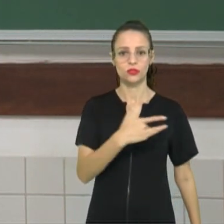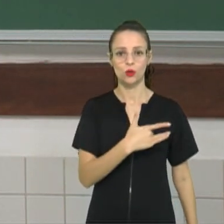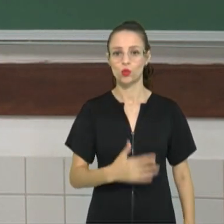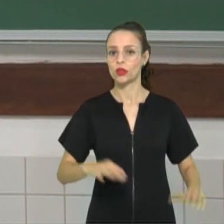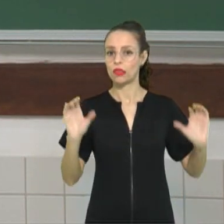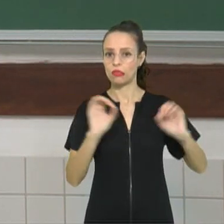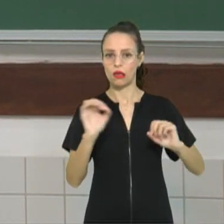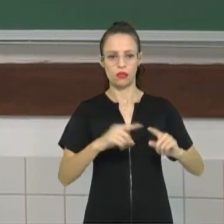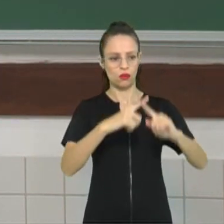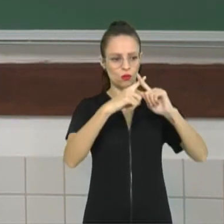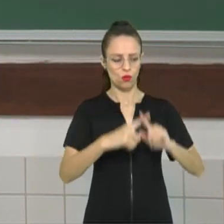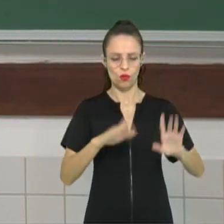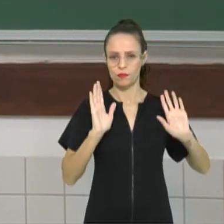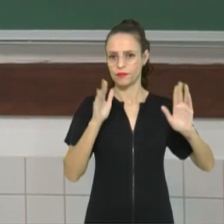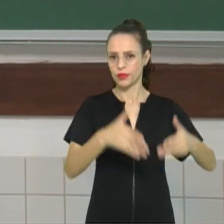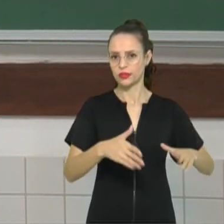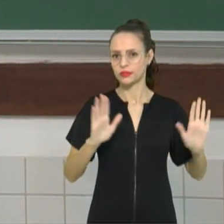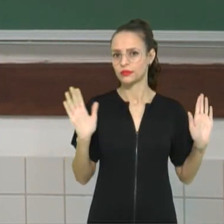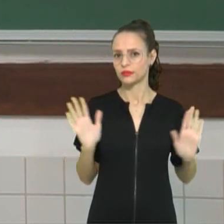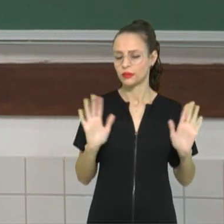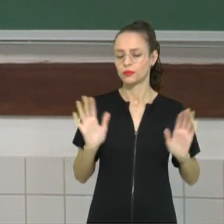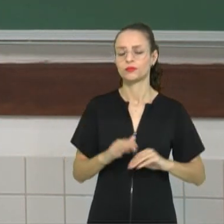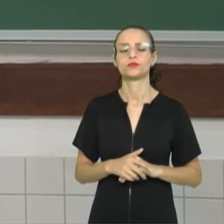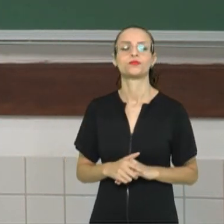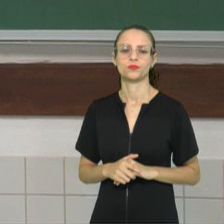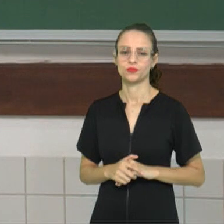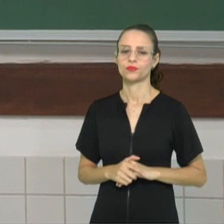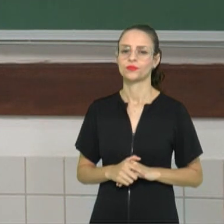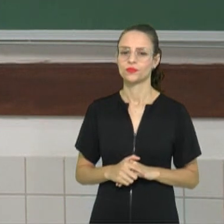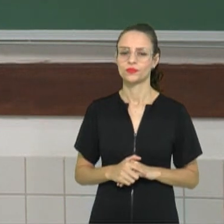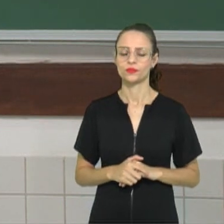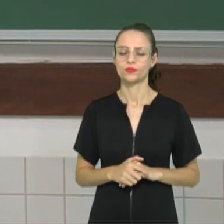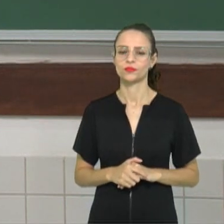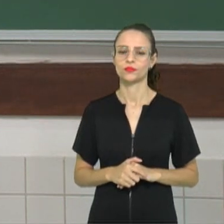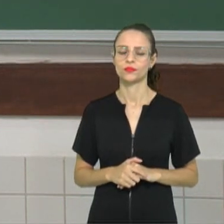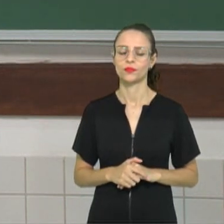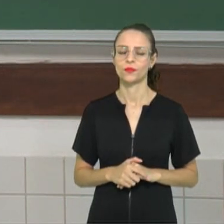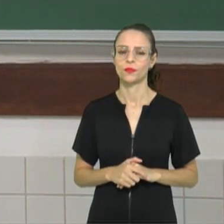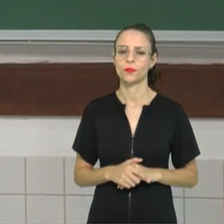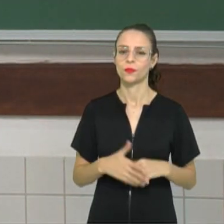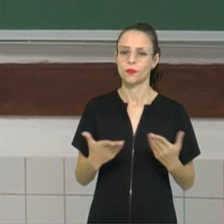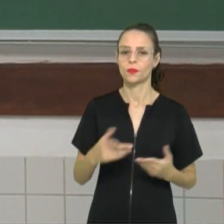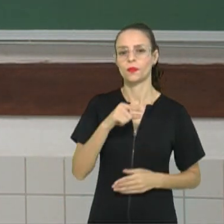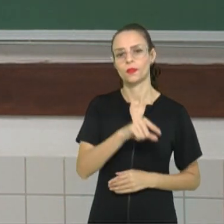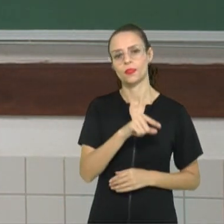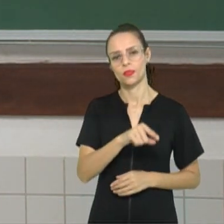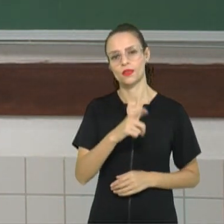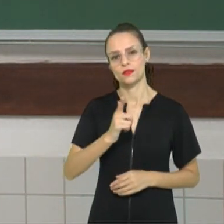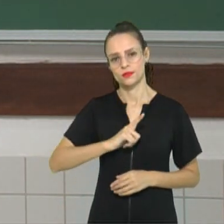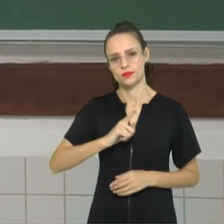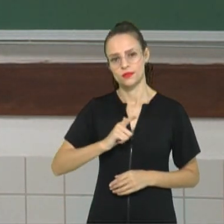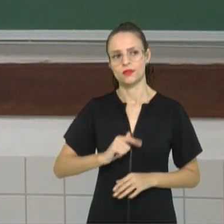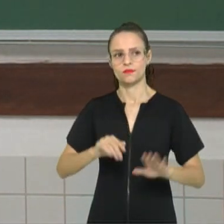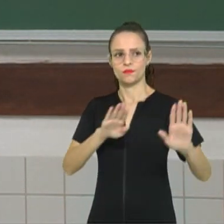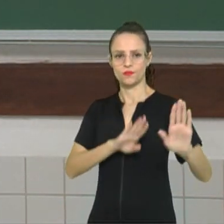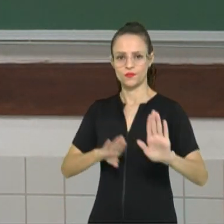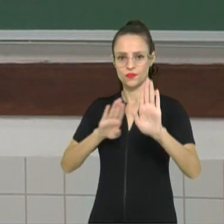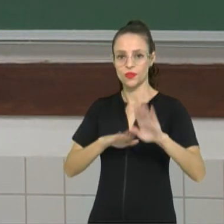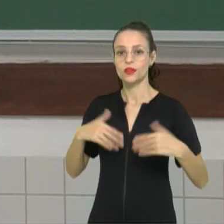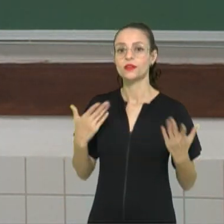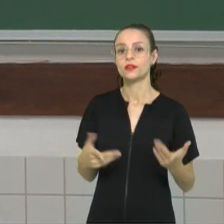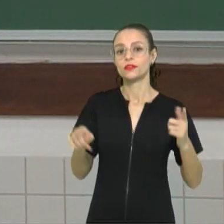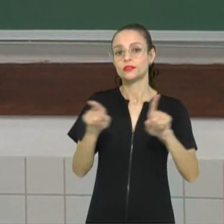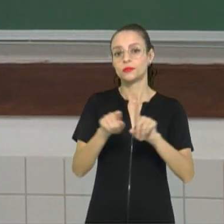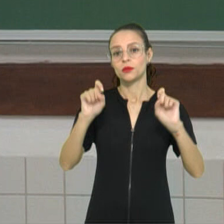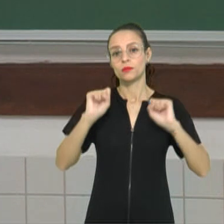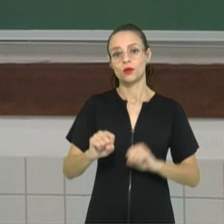a competição propriamente dita dentro do estilo, dentro da manifestação distinta que existe no Kung Fu, né? E também